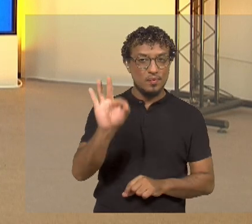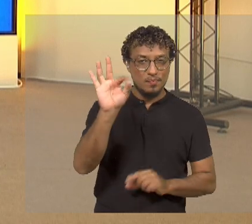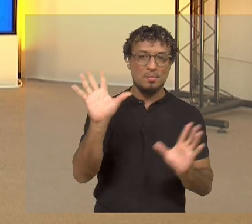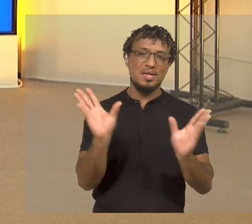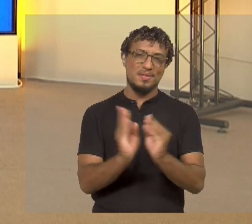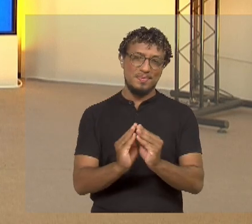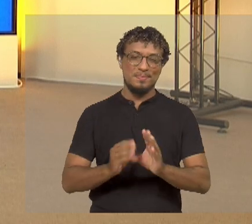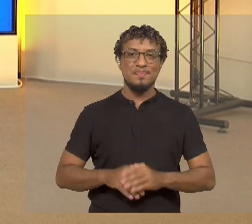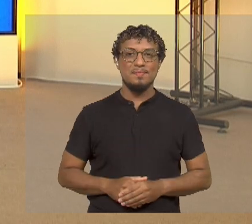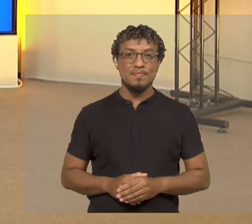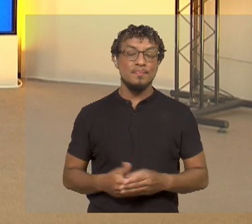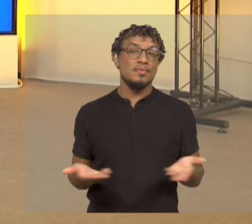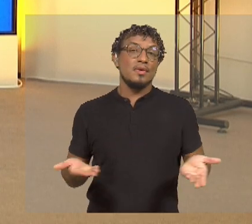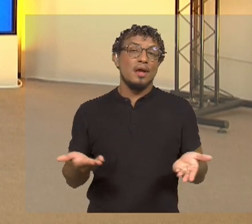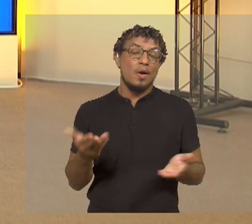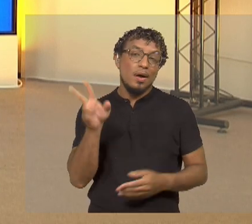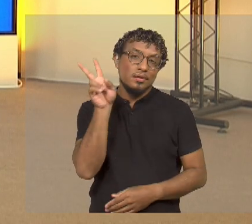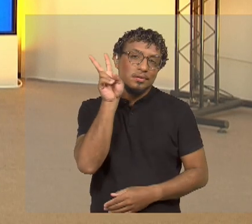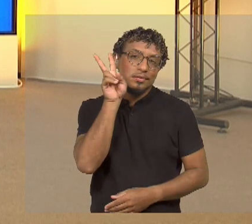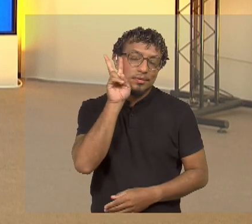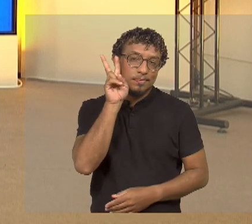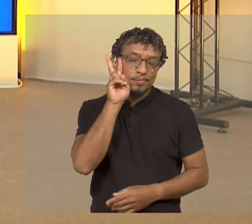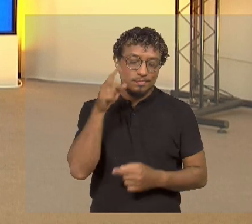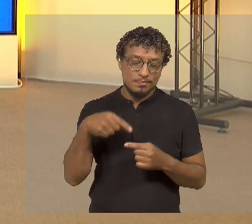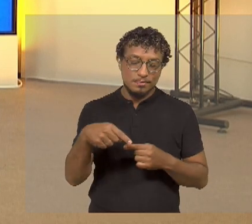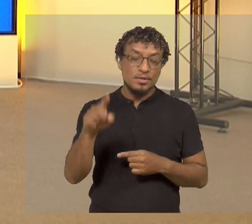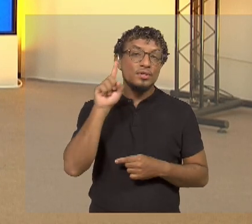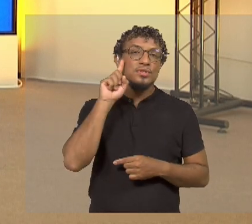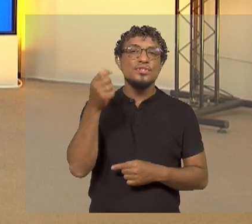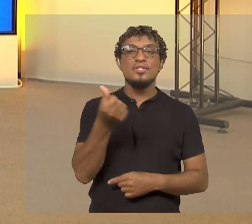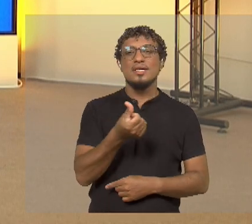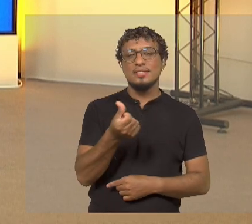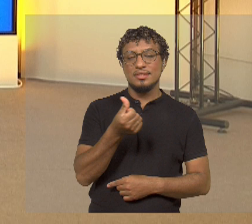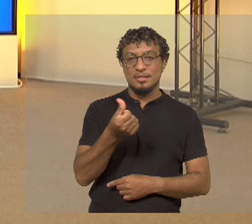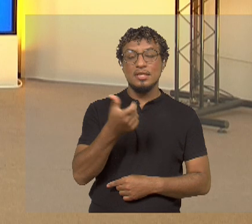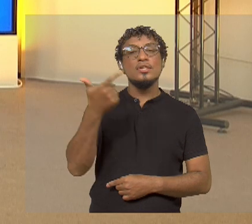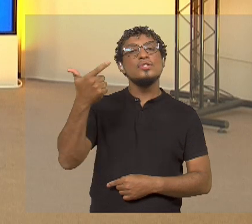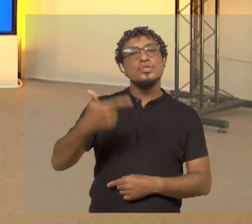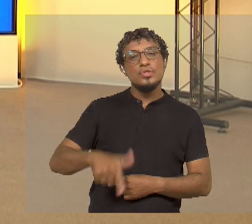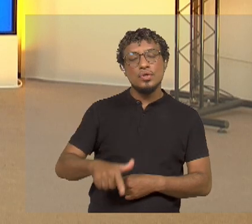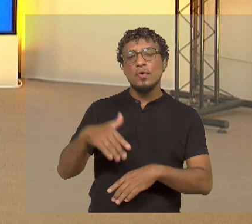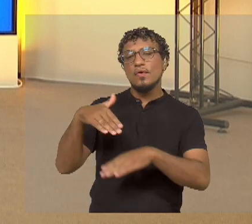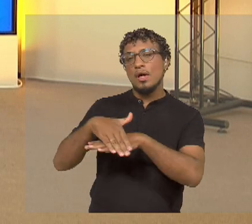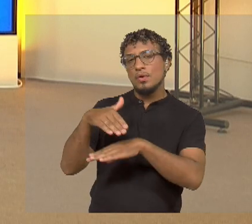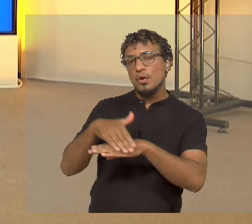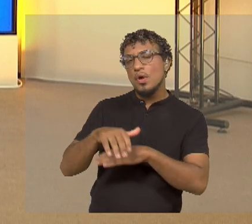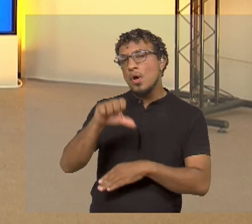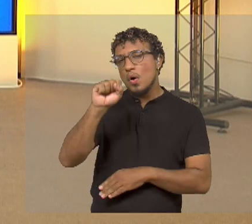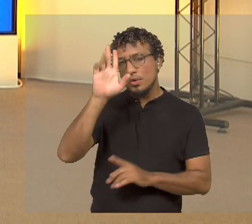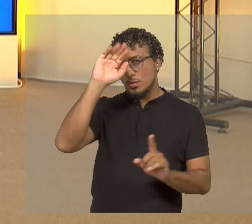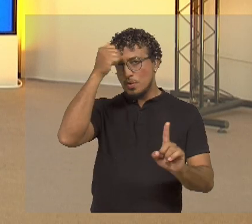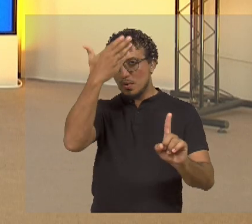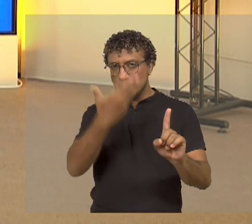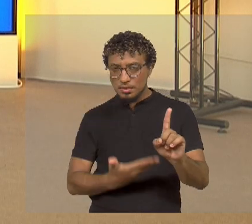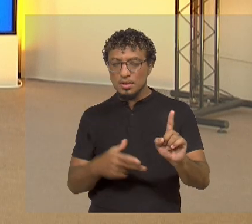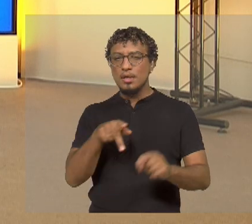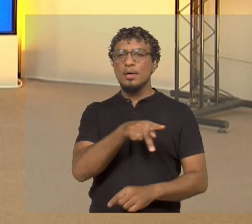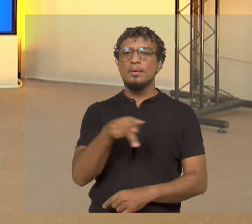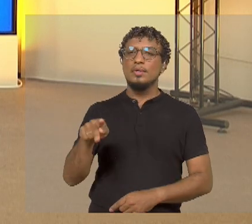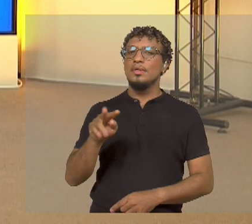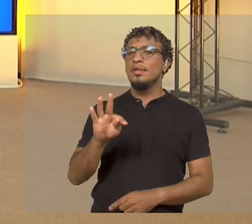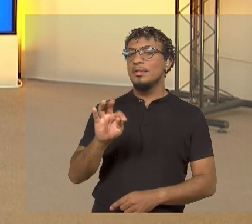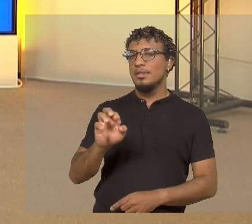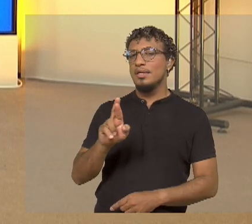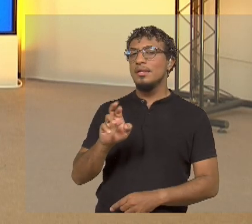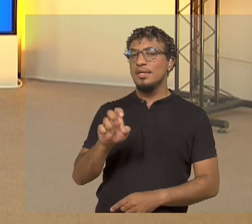18 horas. Olha, nesta segunda-feira, dia 6, a TV UFMA reexibe, né, às 8h30 da noite, uma homenagem à professora